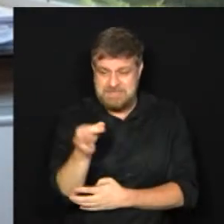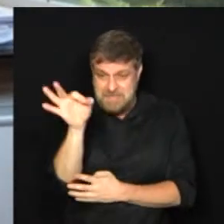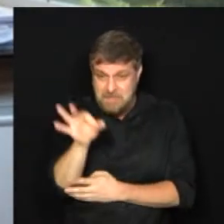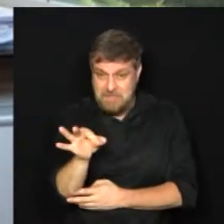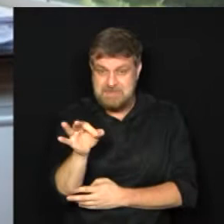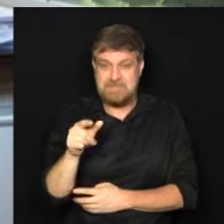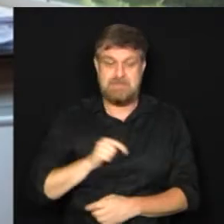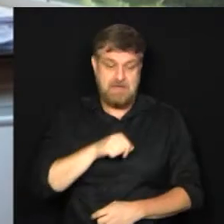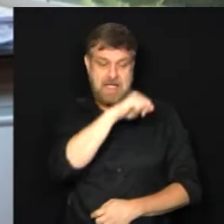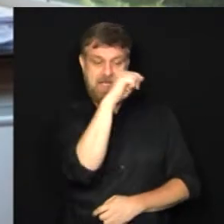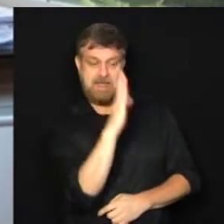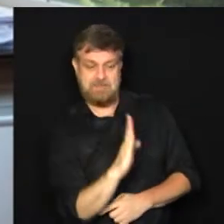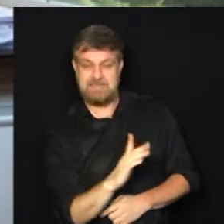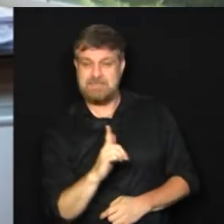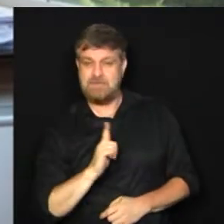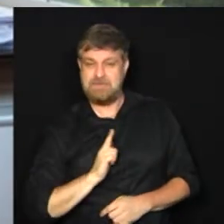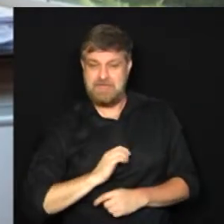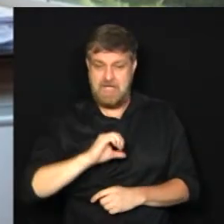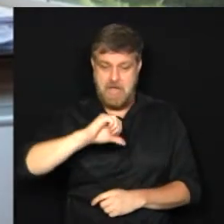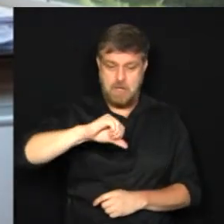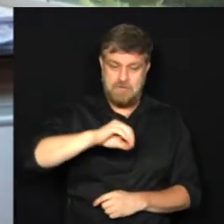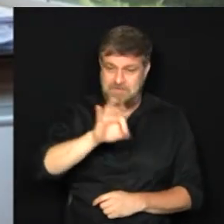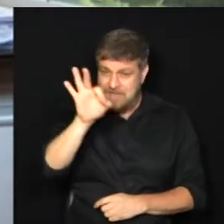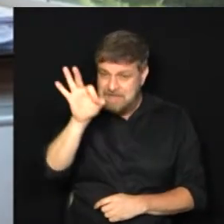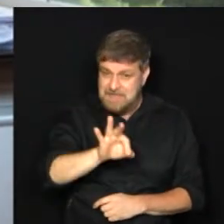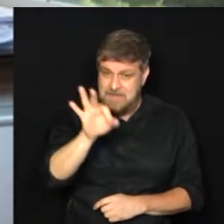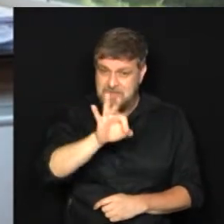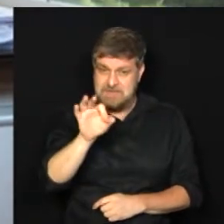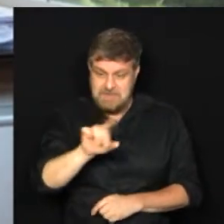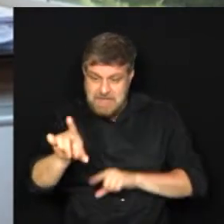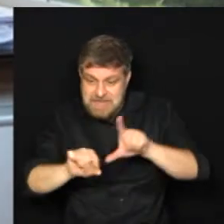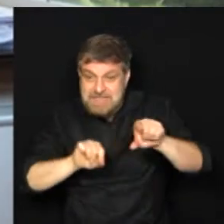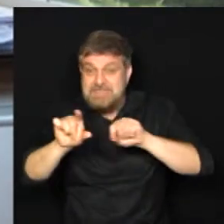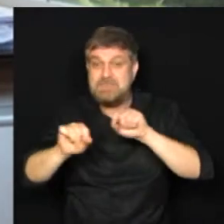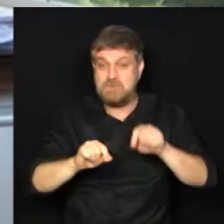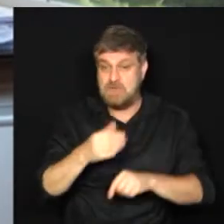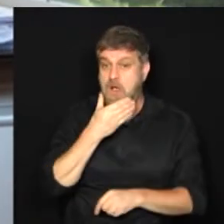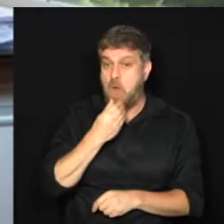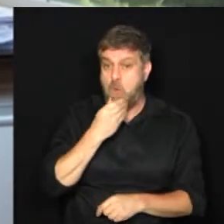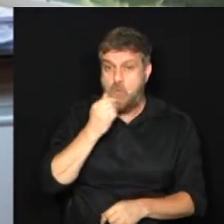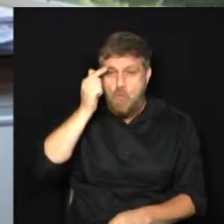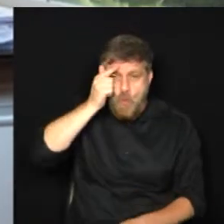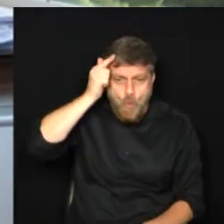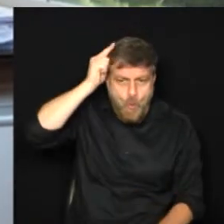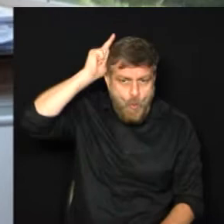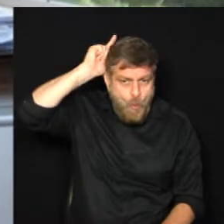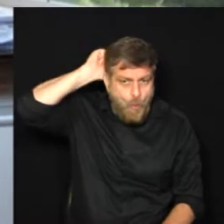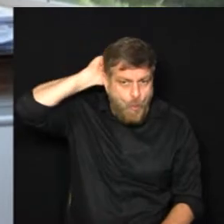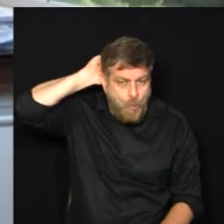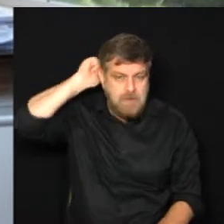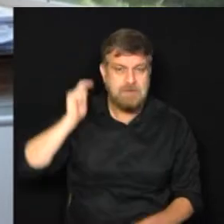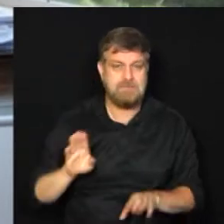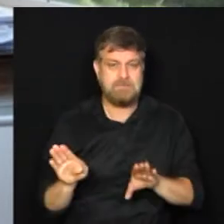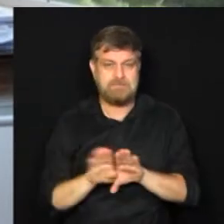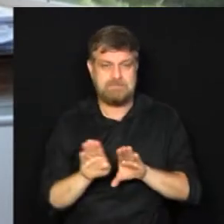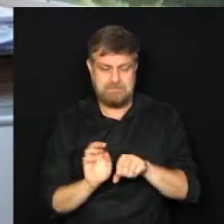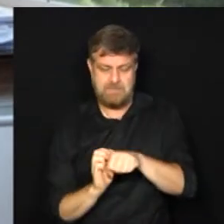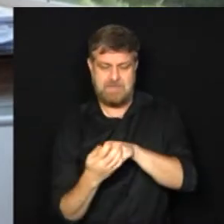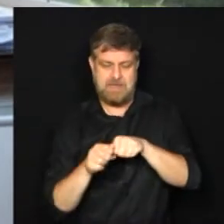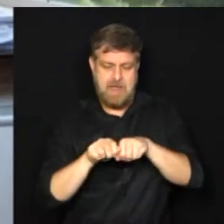e no Brasil atingindo noventa porcento das opções dos pacientes E durante academia